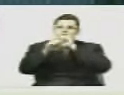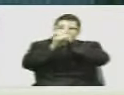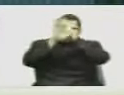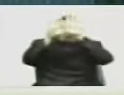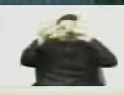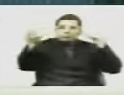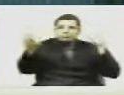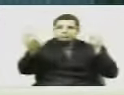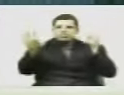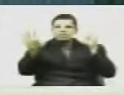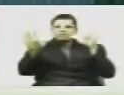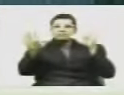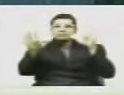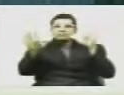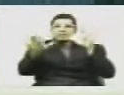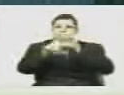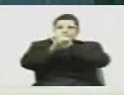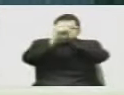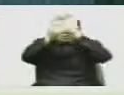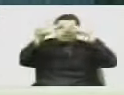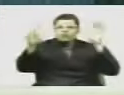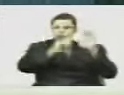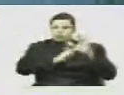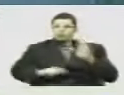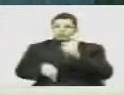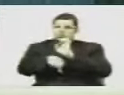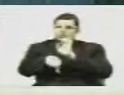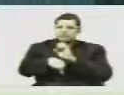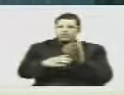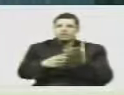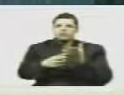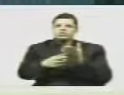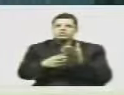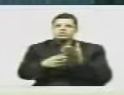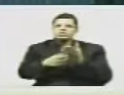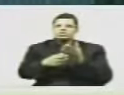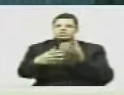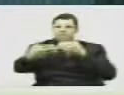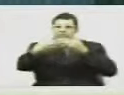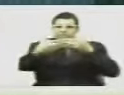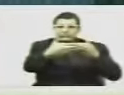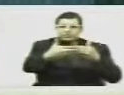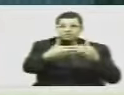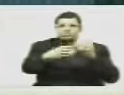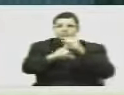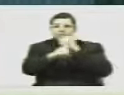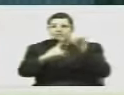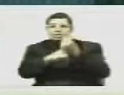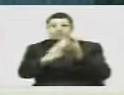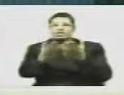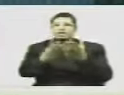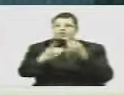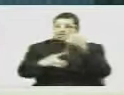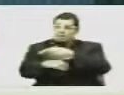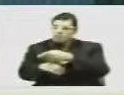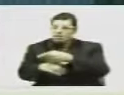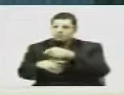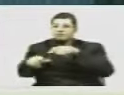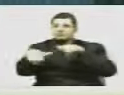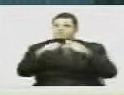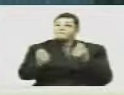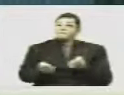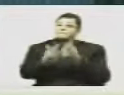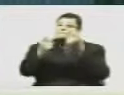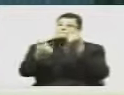claro a absoluta clareza do governo do Estado dos impactos que essa medida